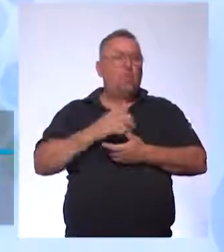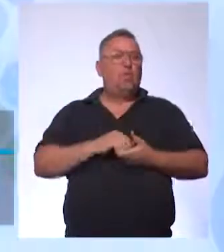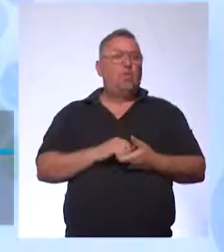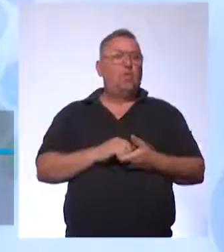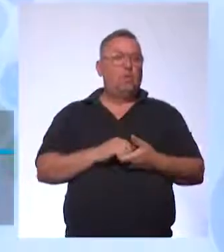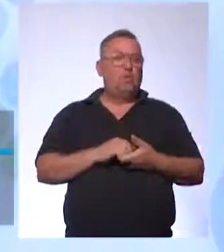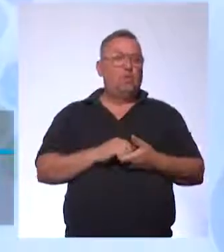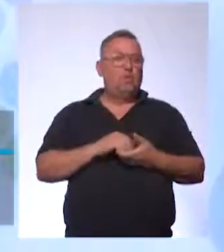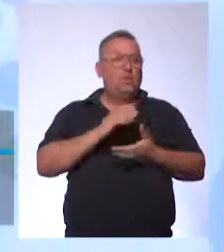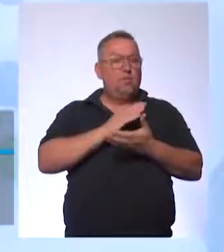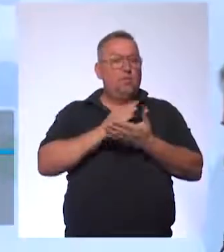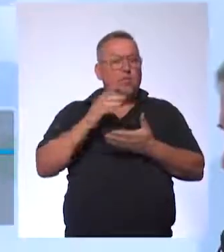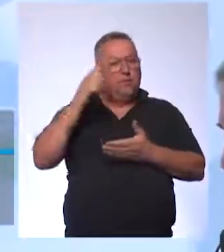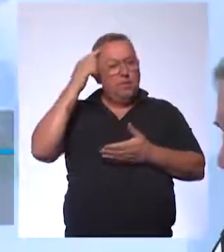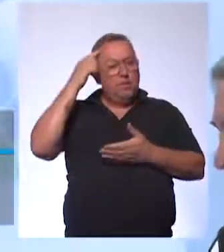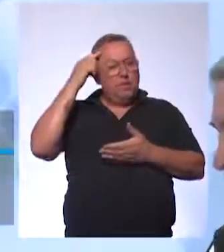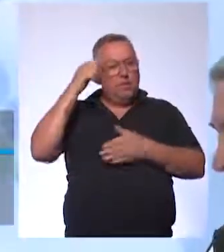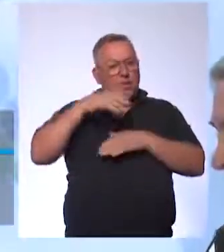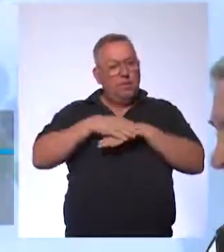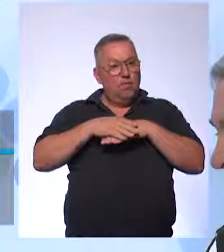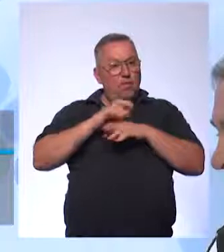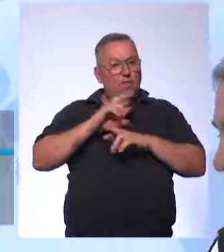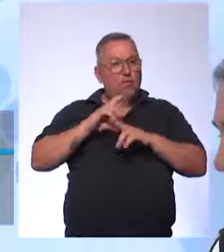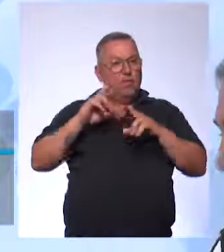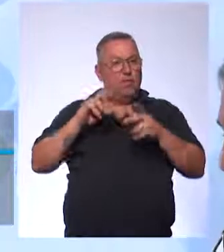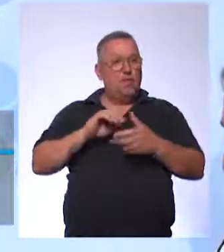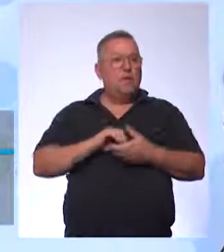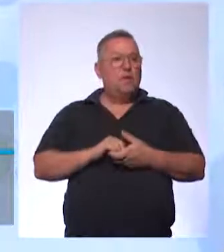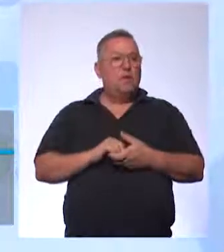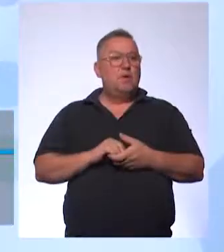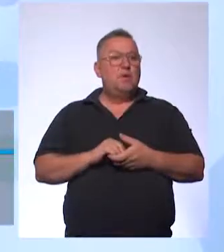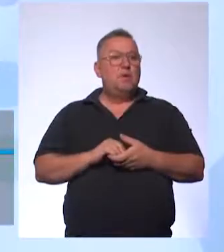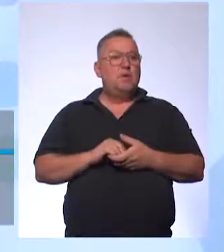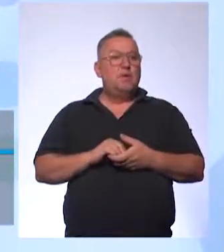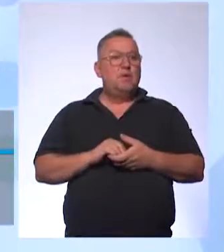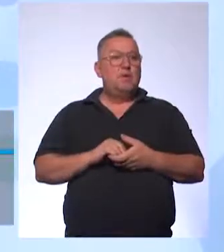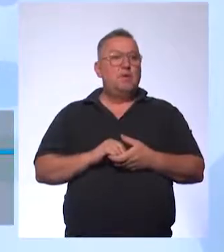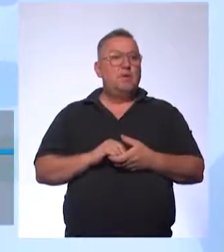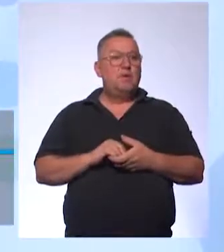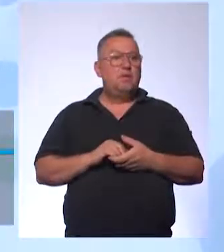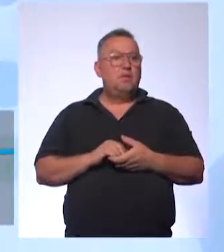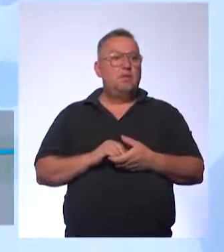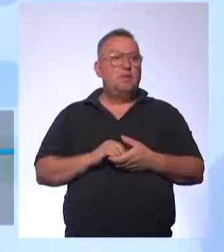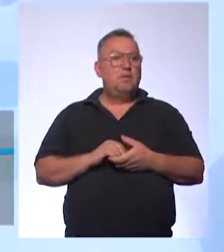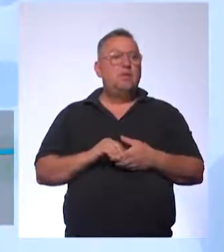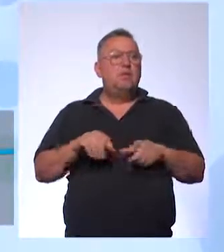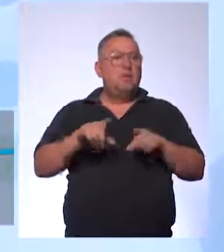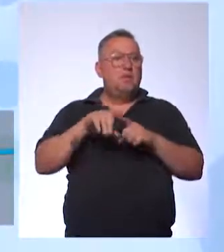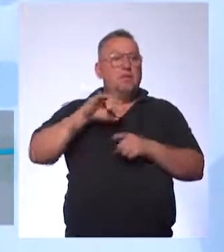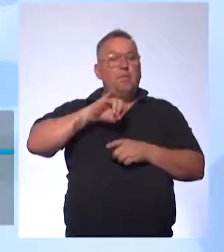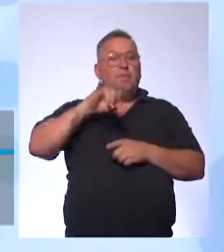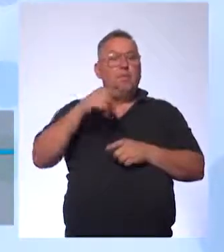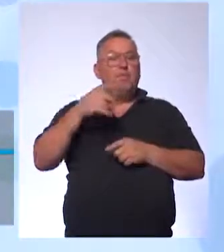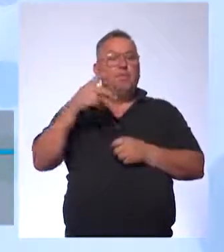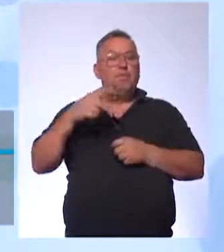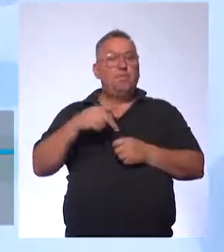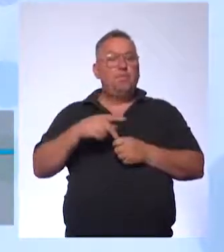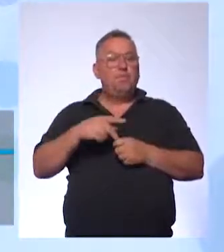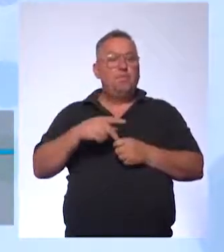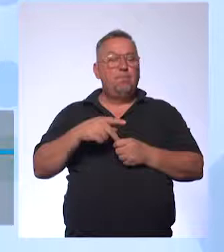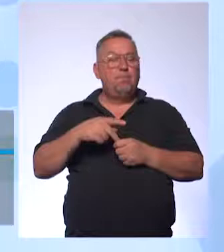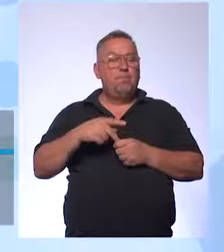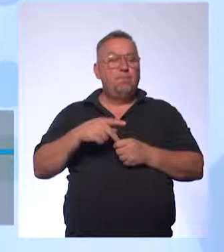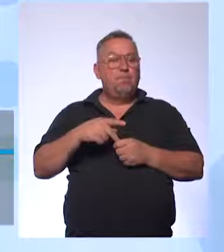gente já começar aí a conversa do que é renovável e que não é renovável. Bom, a vantagem do petróleo, né, é a